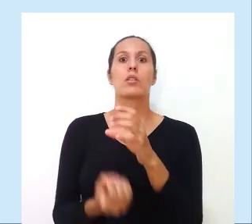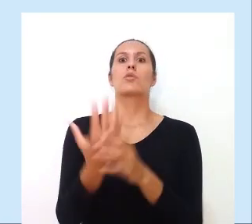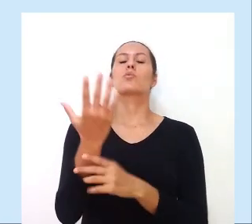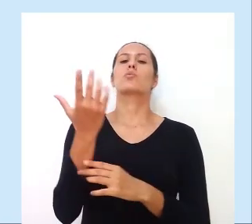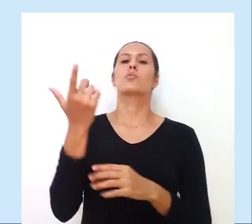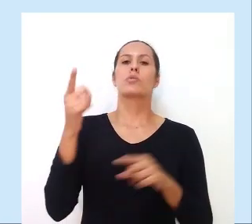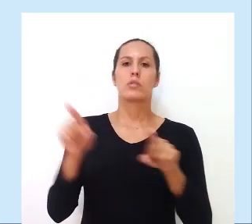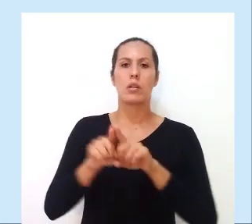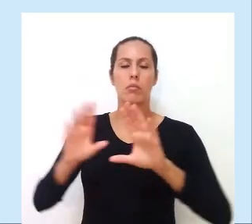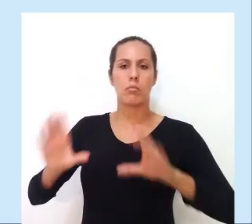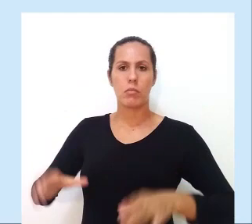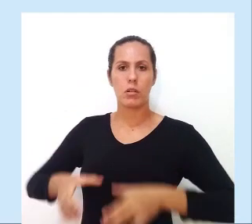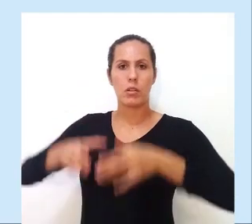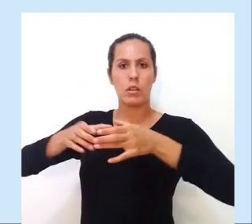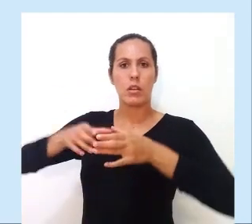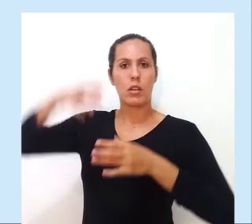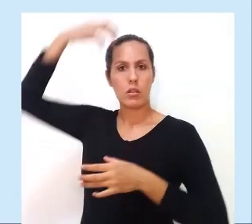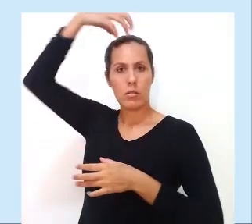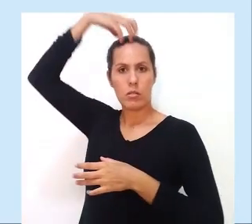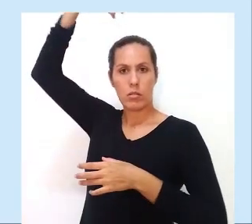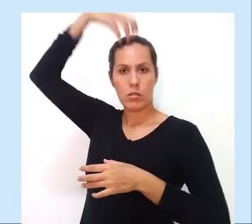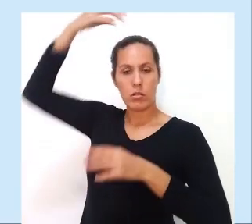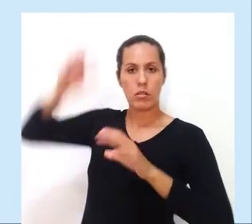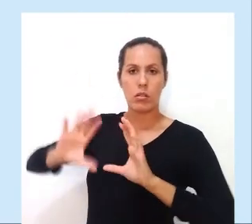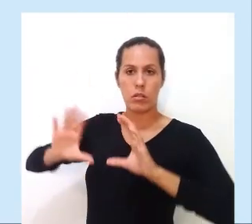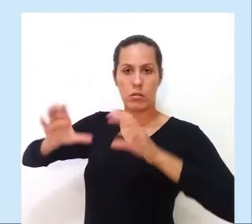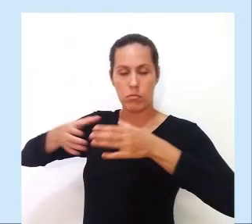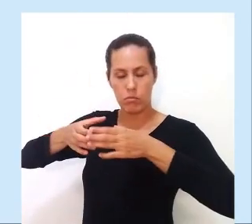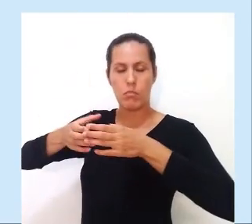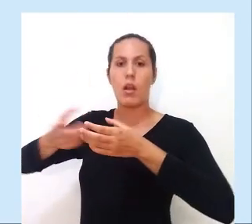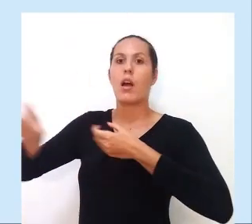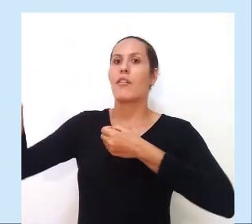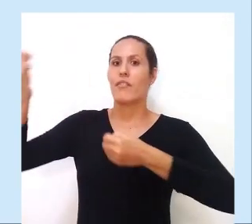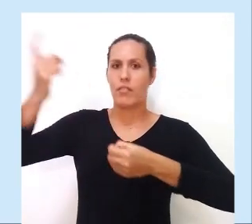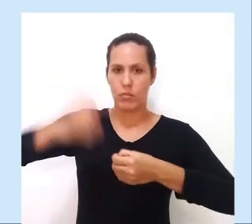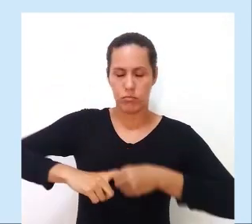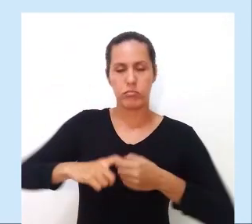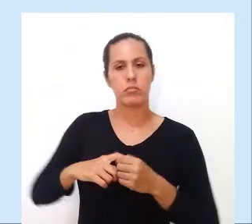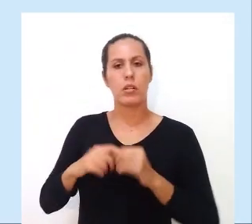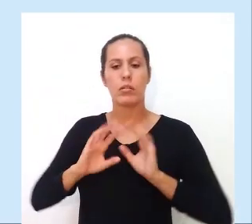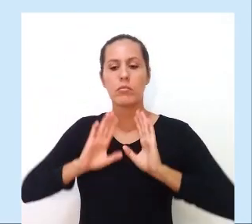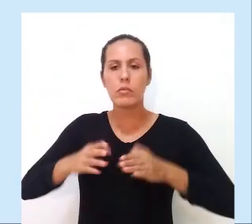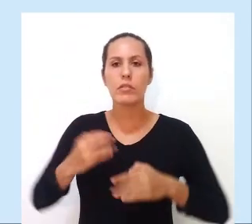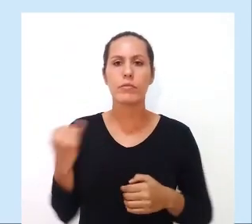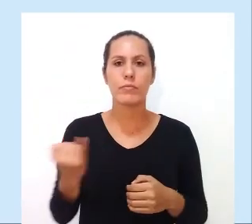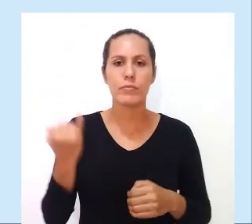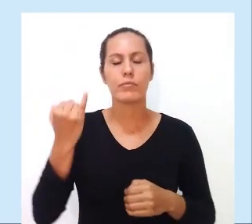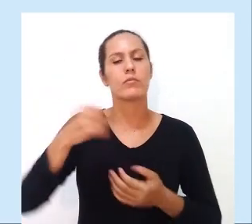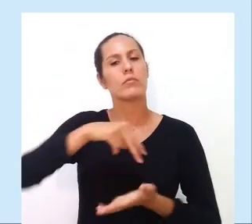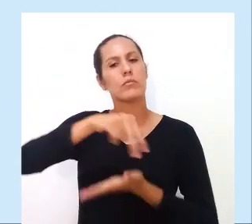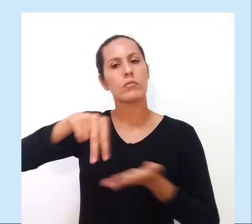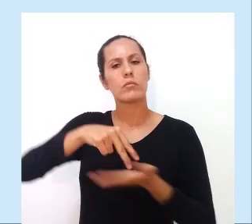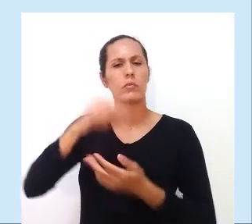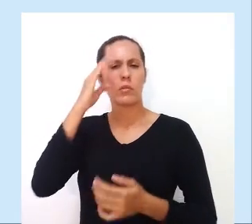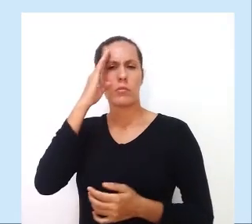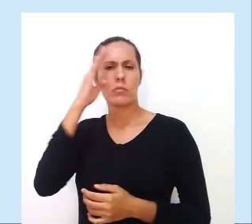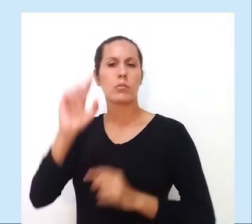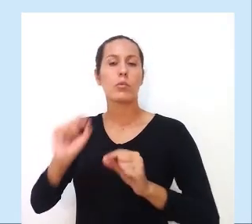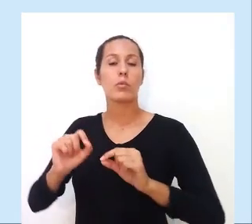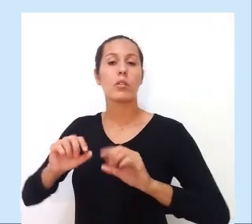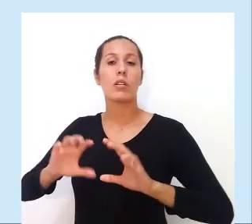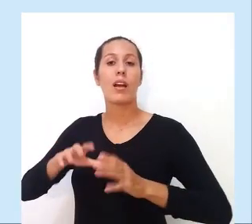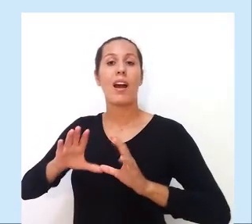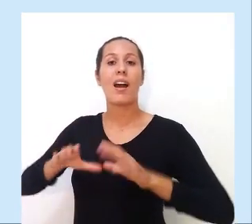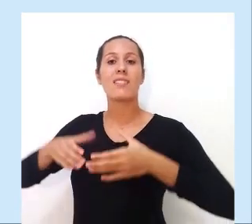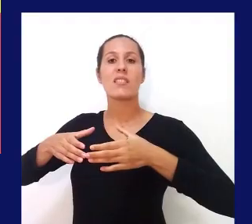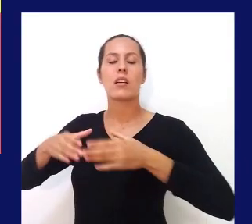a importância para a nobreza da dança. A nobreza volta a dar importância às danças,